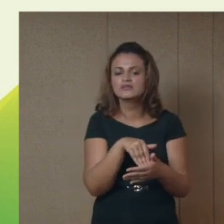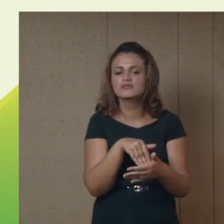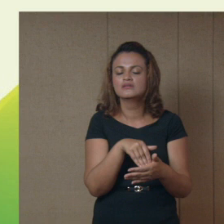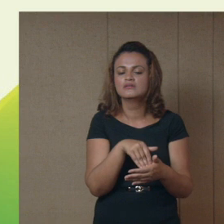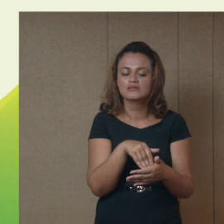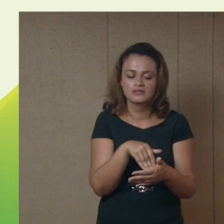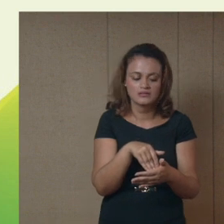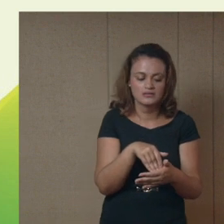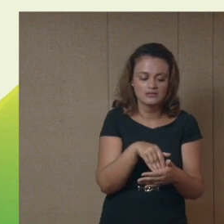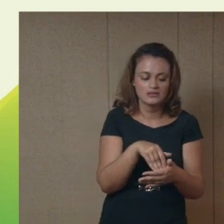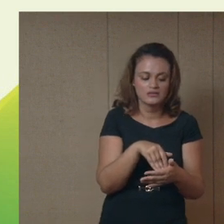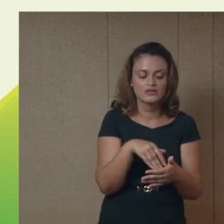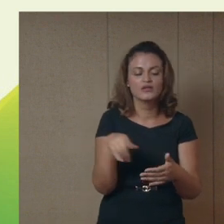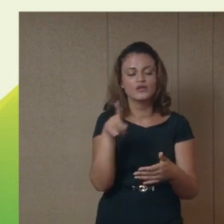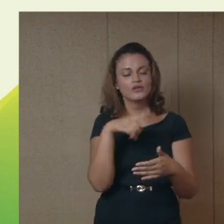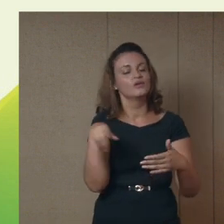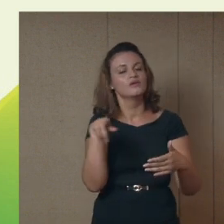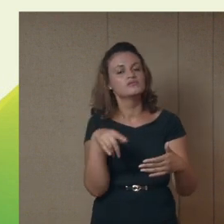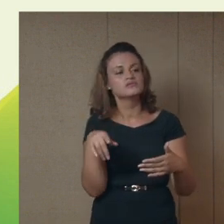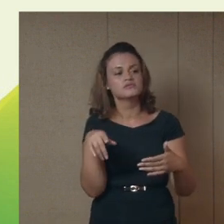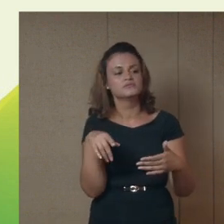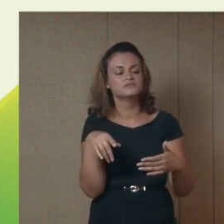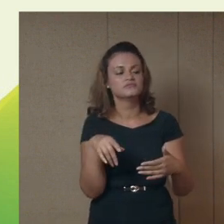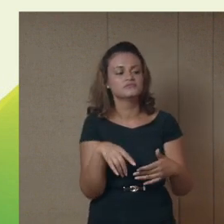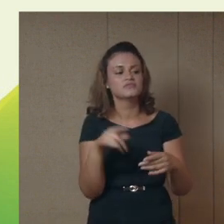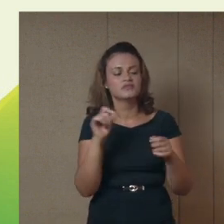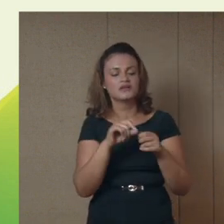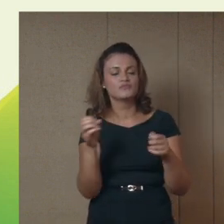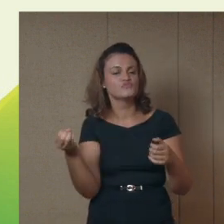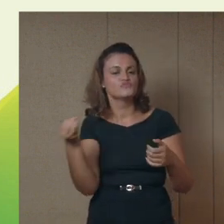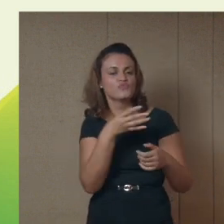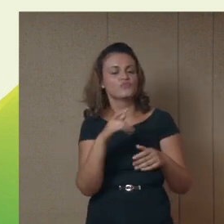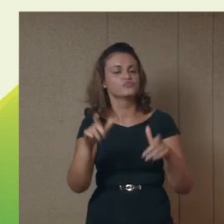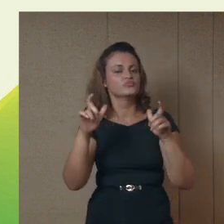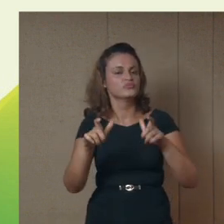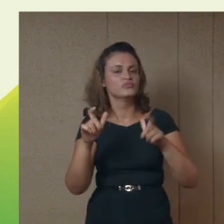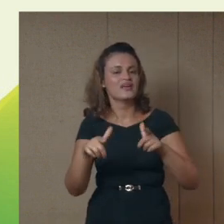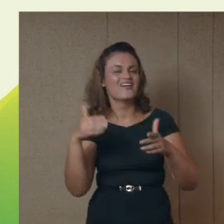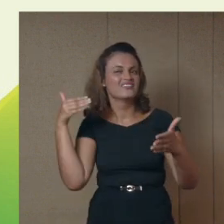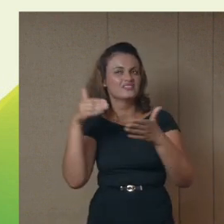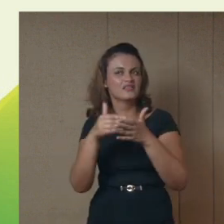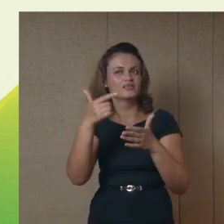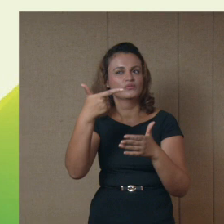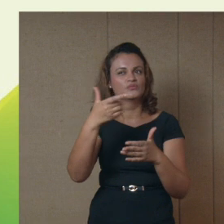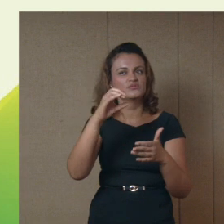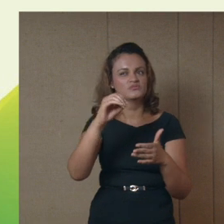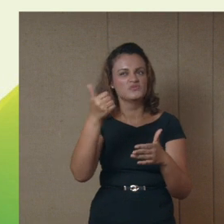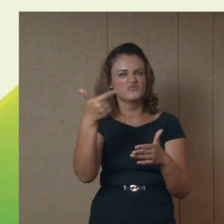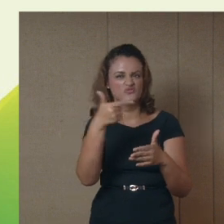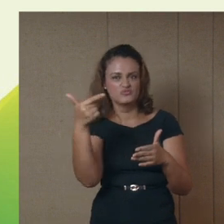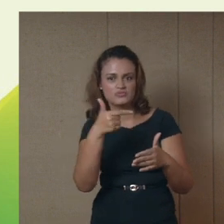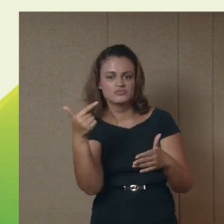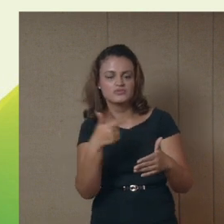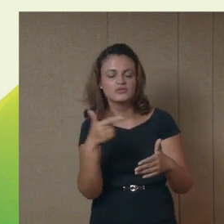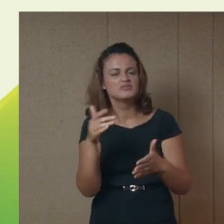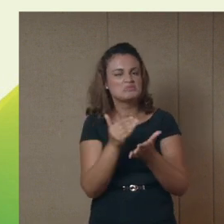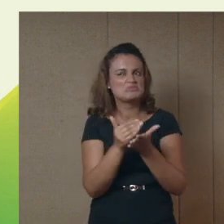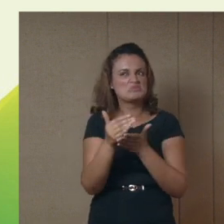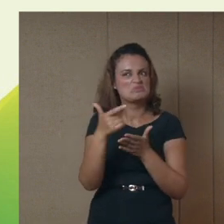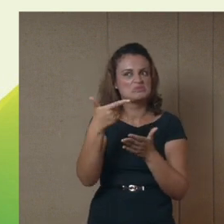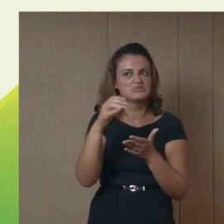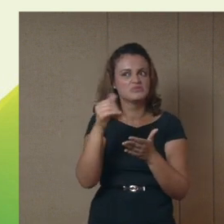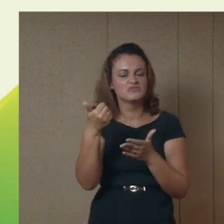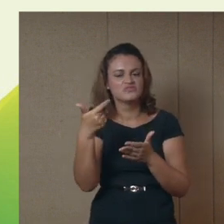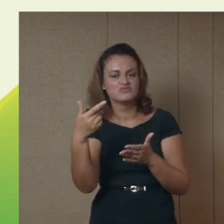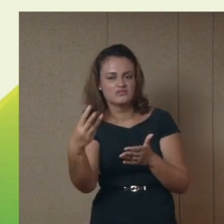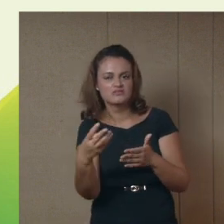que nos colocará num novo momento com uma ideia até 2022 início no dia